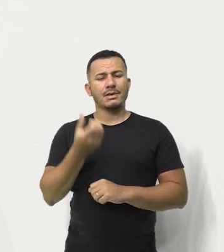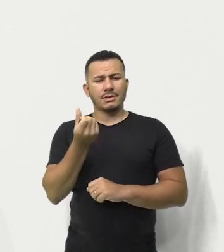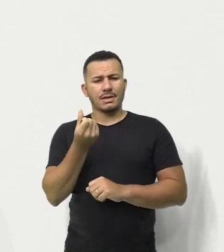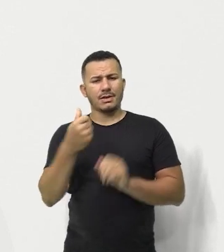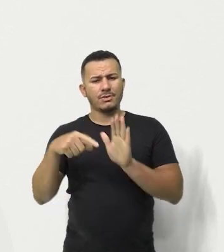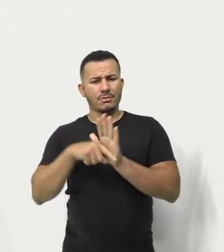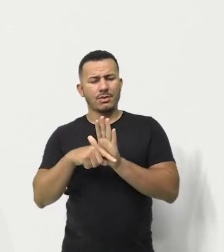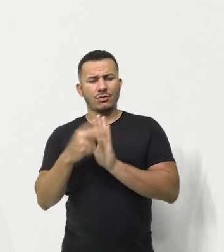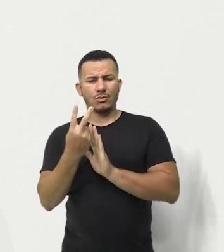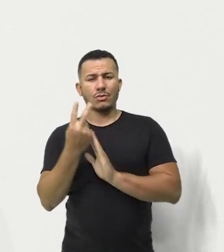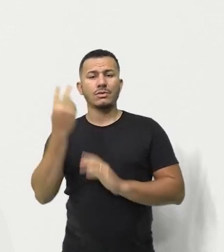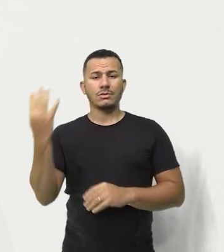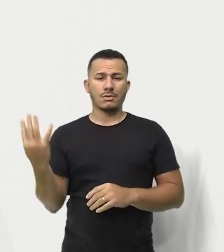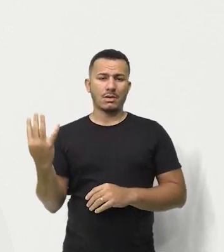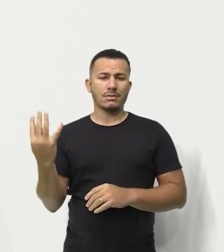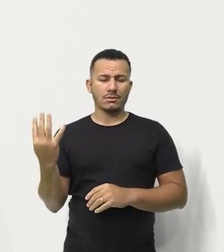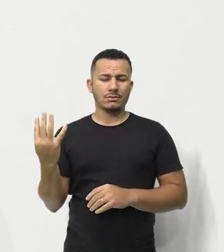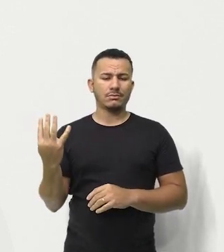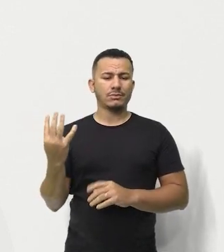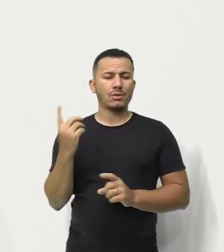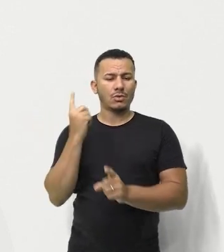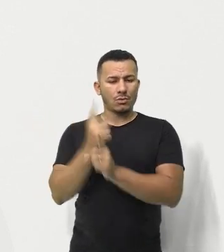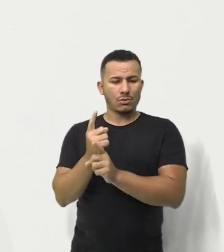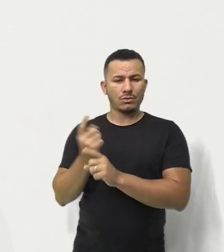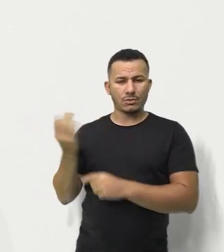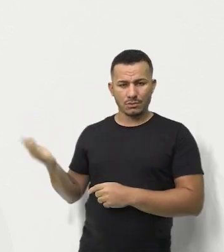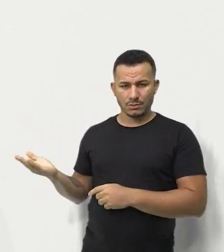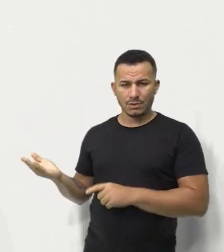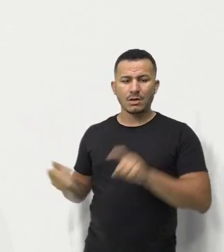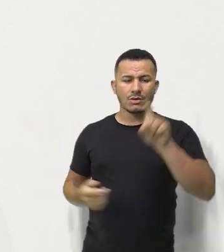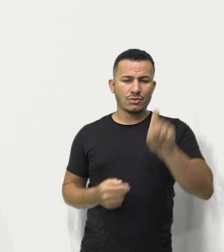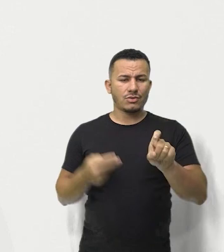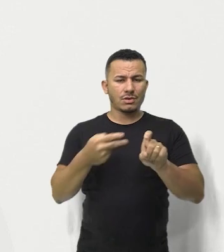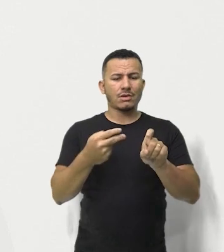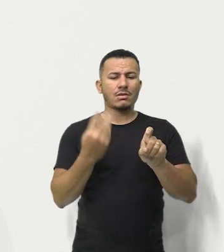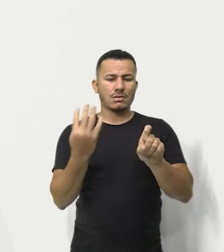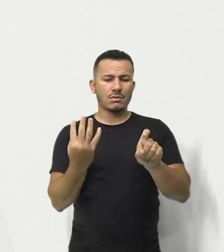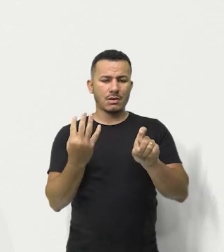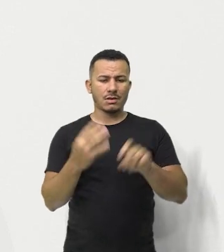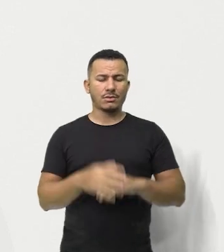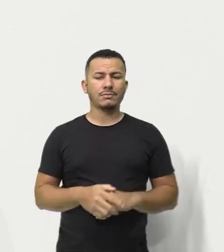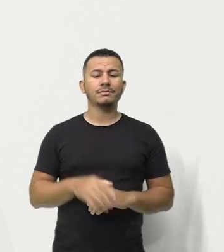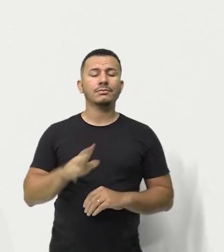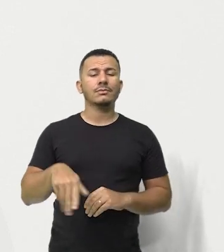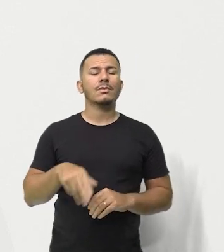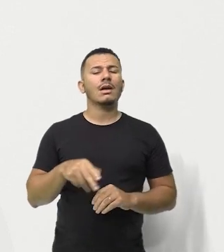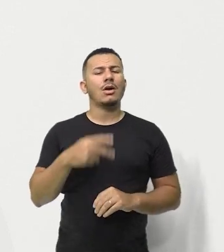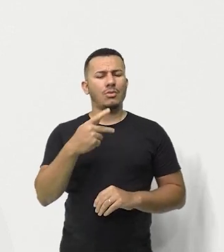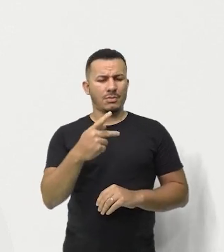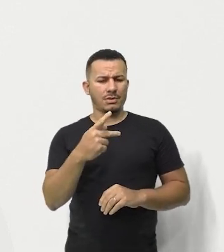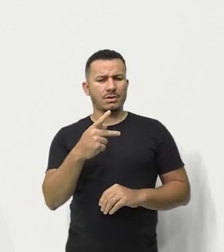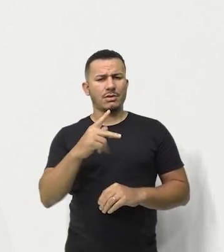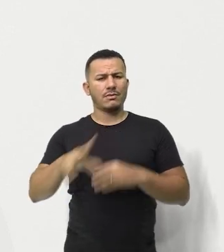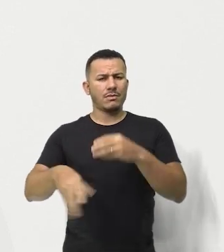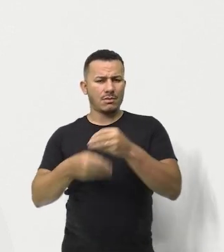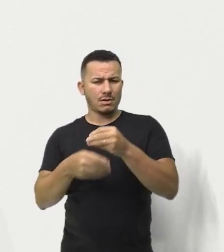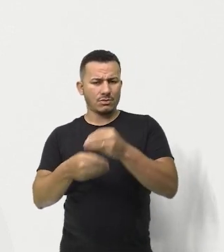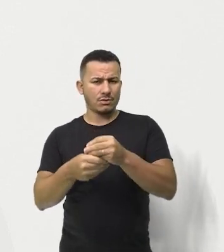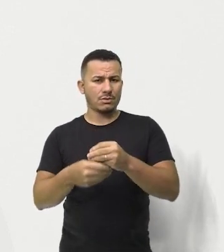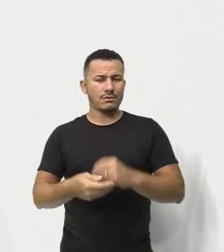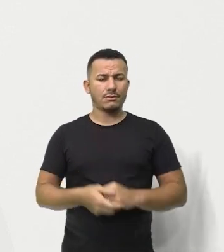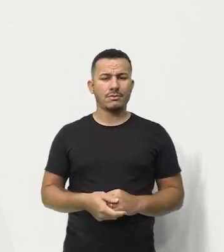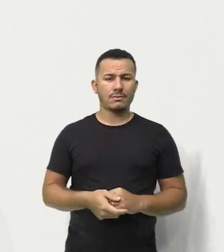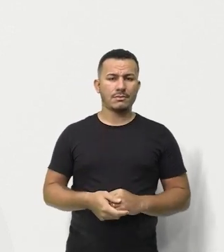dá 0. E 6 menos 2 dá 4, ou seja, chegando nessa resolução. Então aqui eu usei o